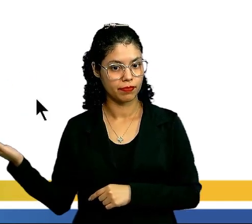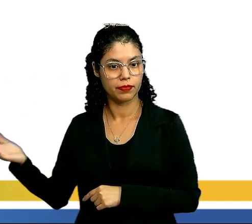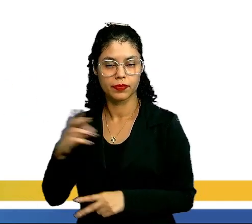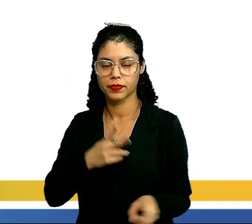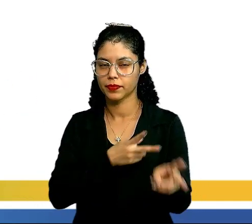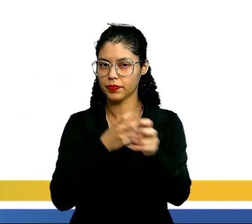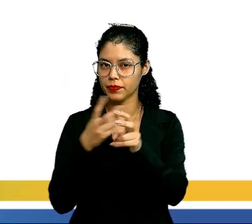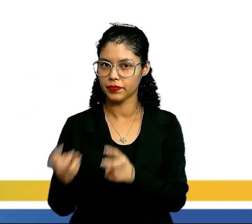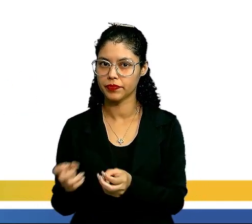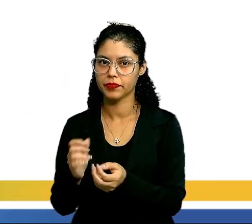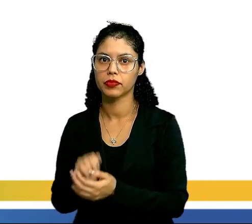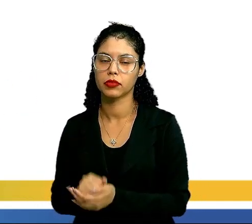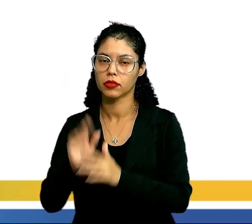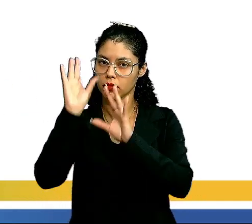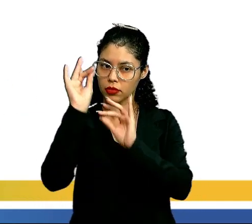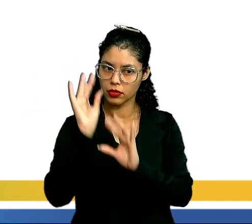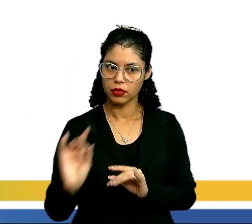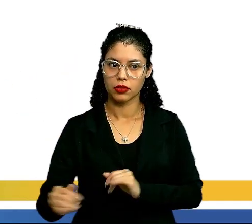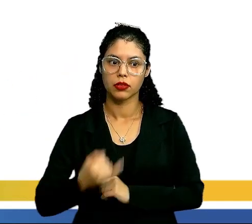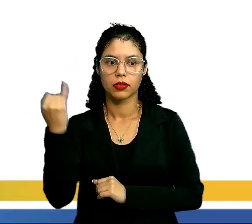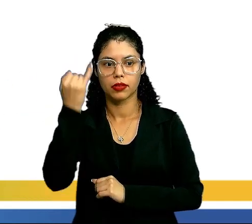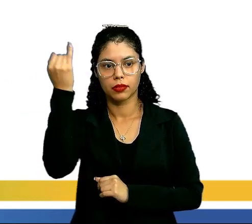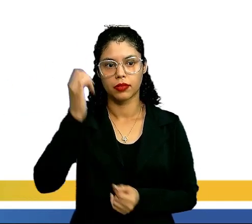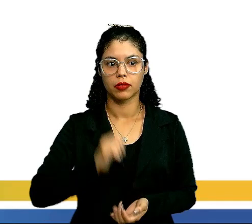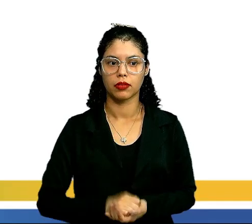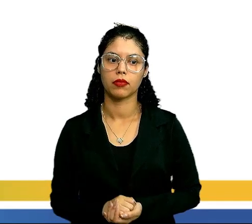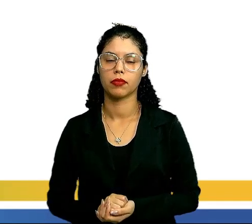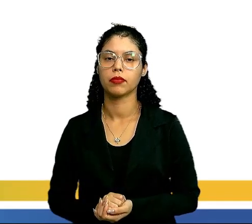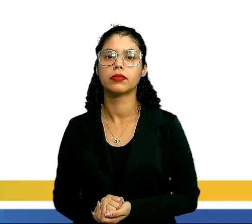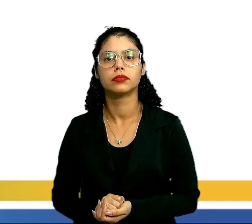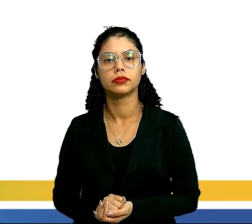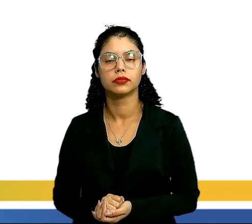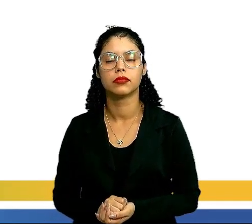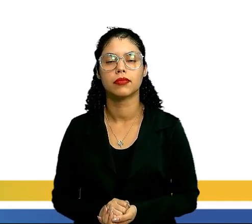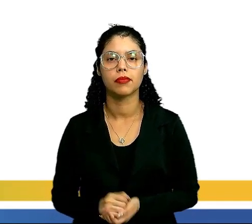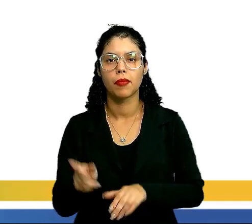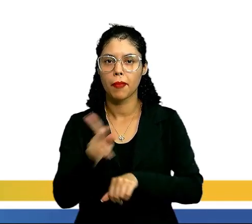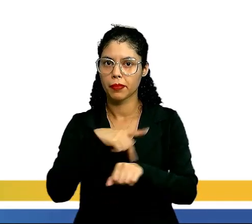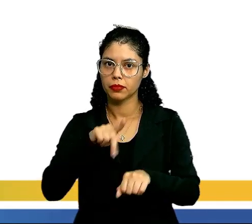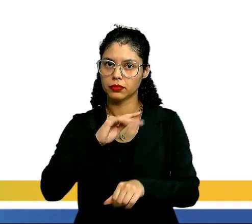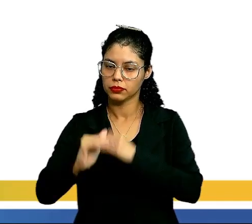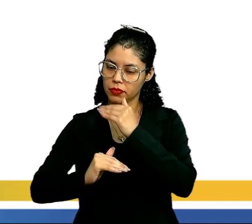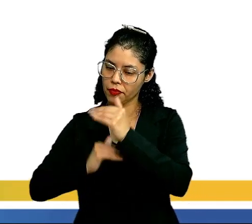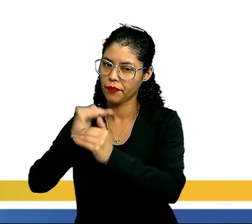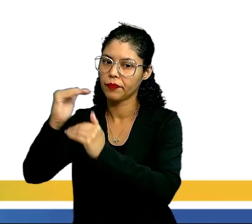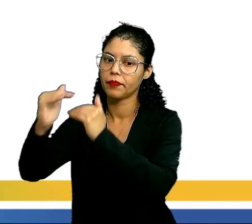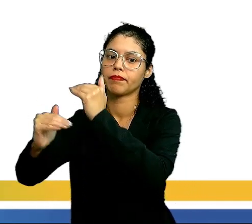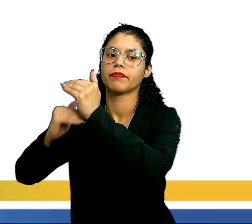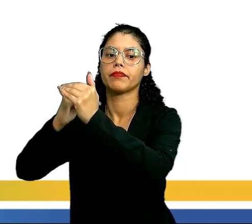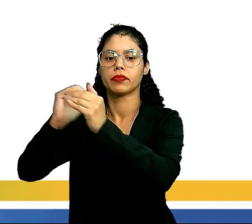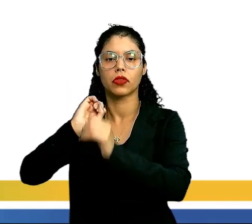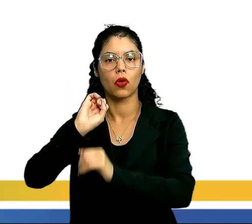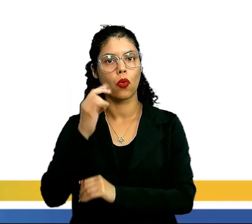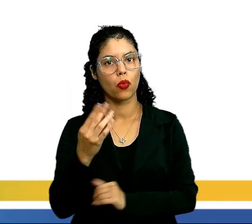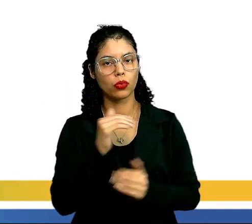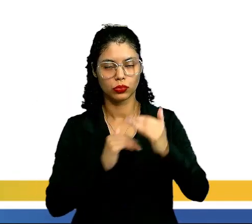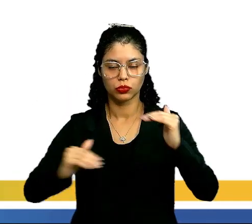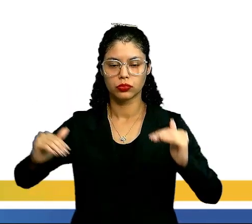gente percebe que ele vai dar destaque principalmente aos chamados países em desenvolvimento